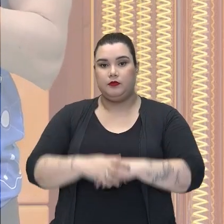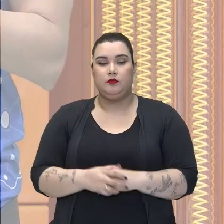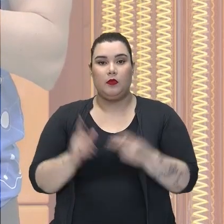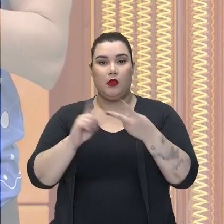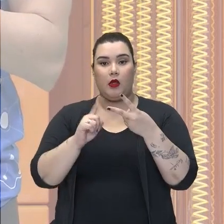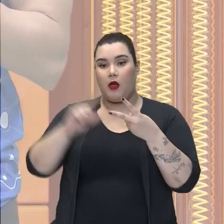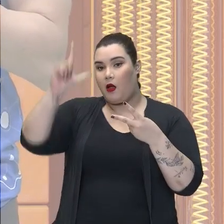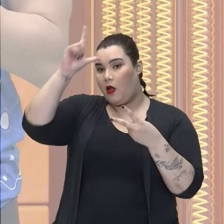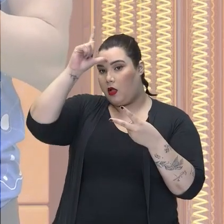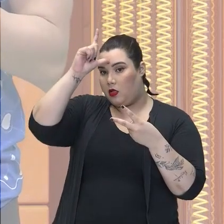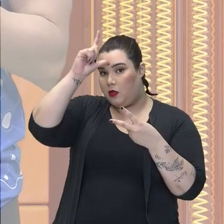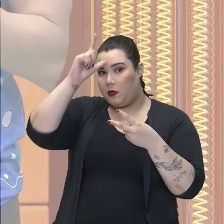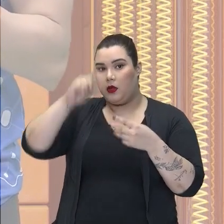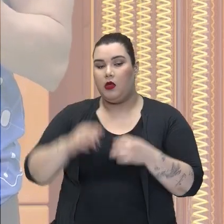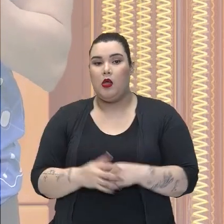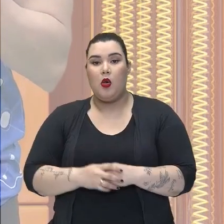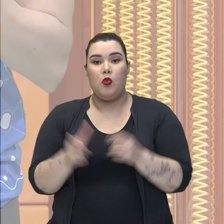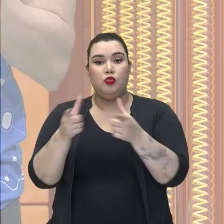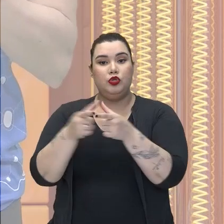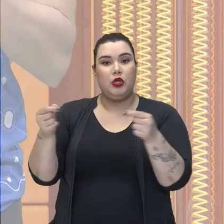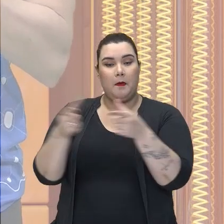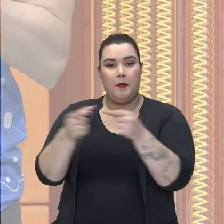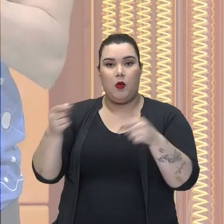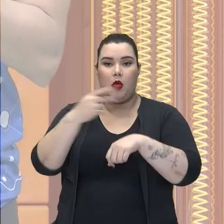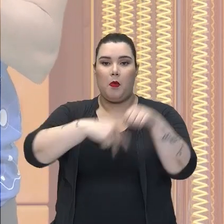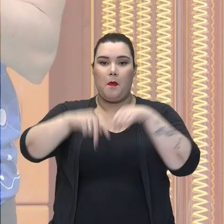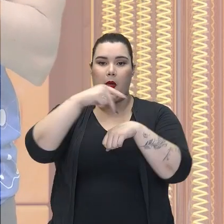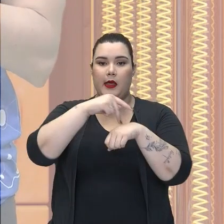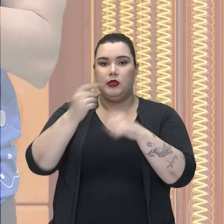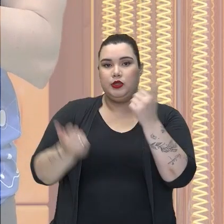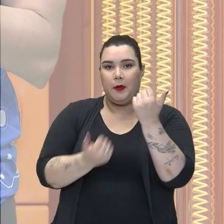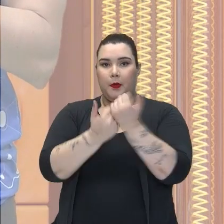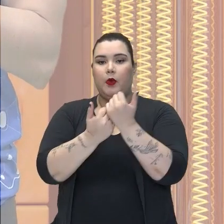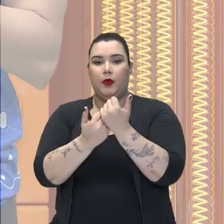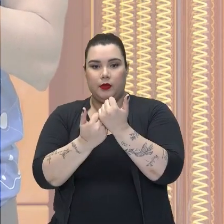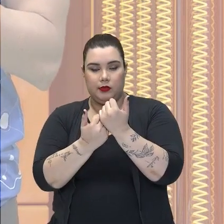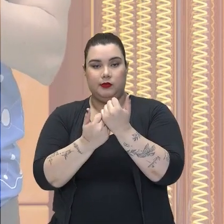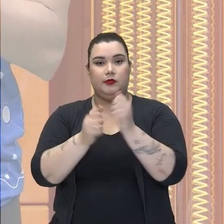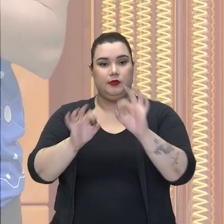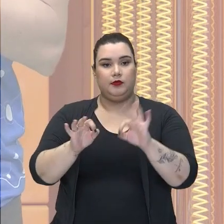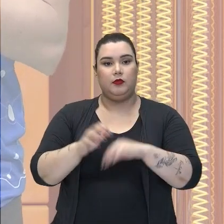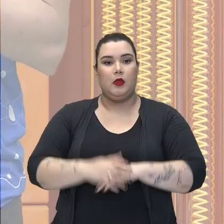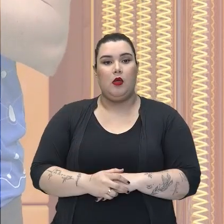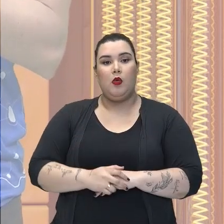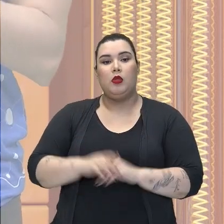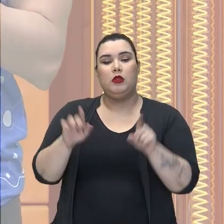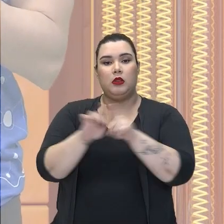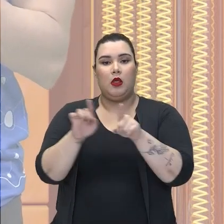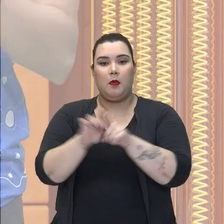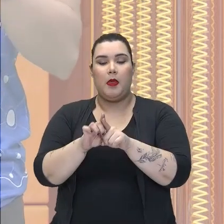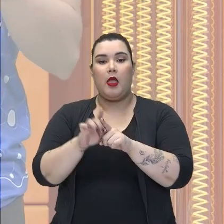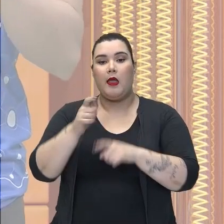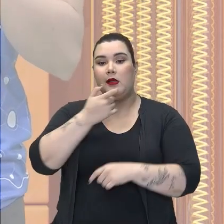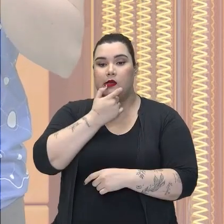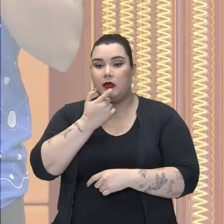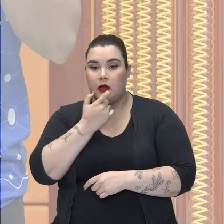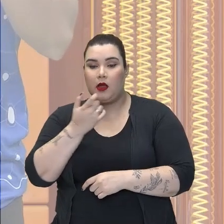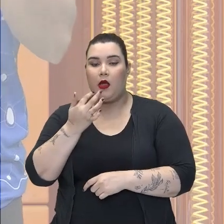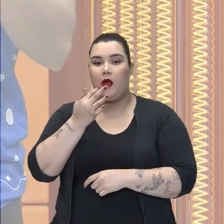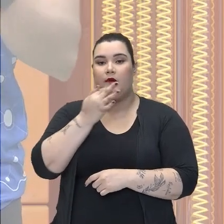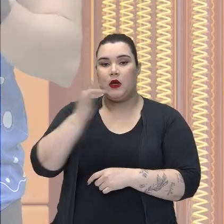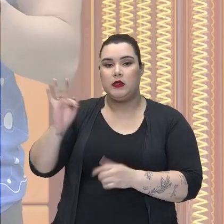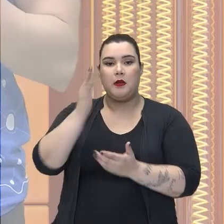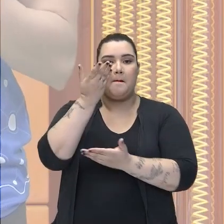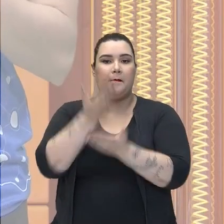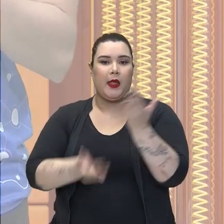a Alemanha, o Japão aparece como um país emergente nesse contexto, e a Inglaterra e a França, elas perdem ali